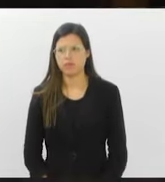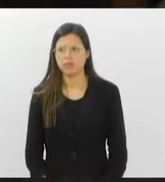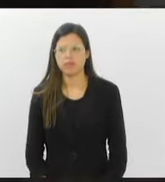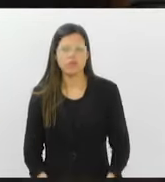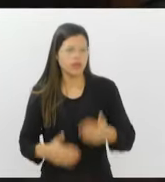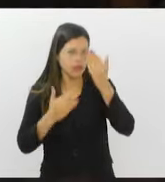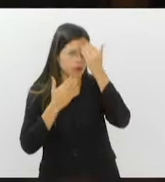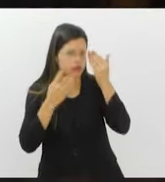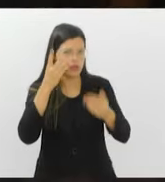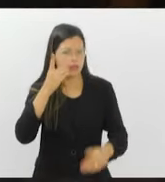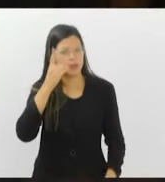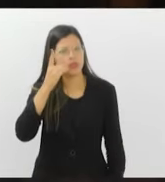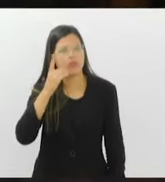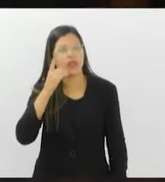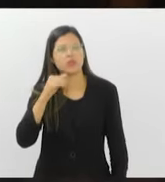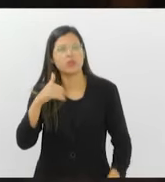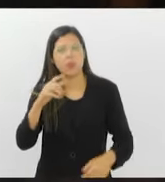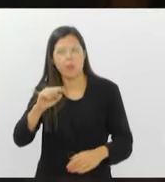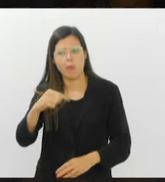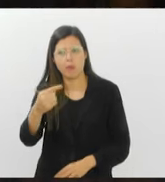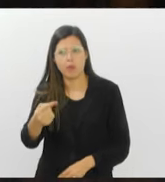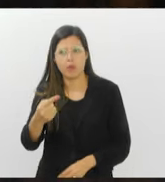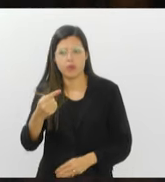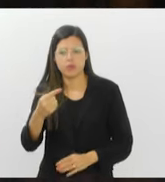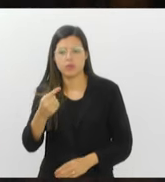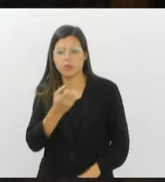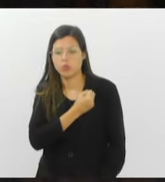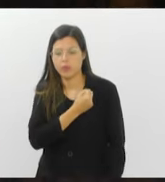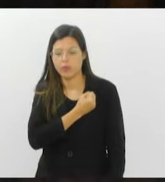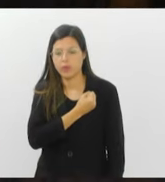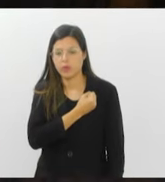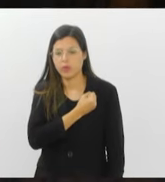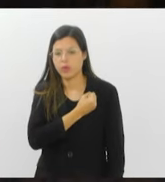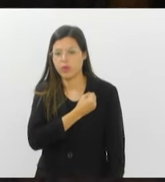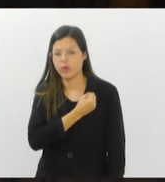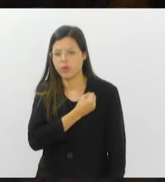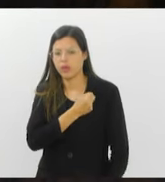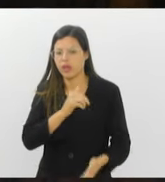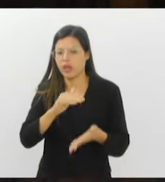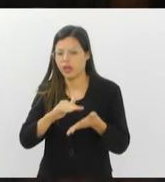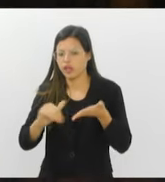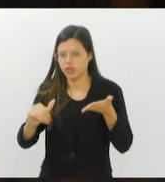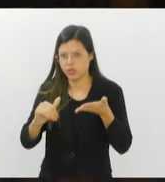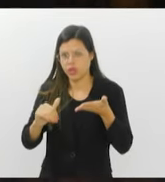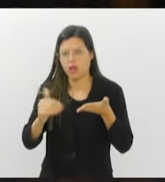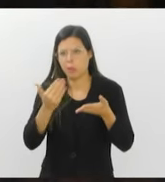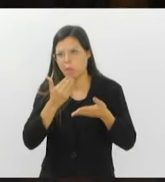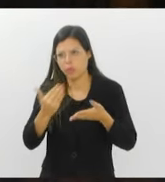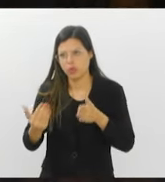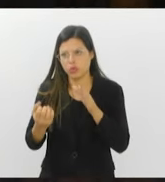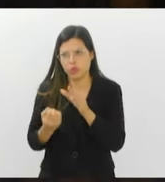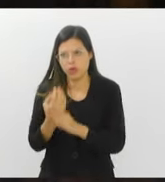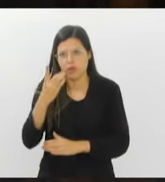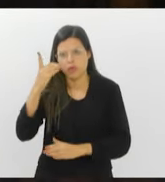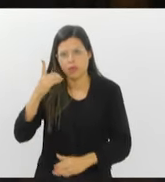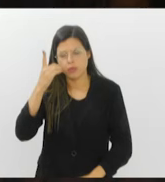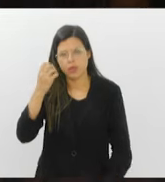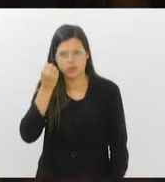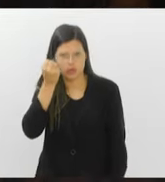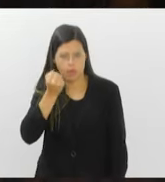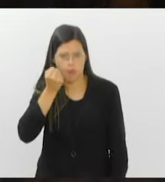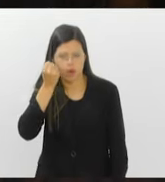Obrigado, deputado Vinícius Cozzolino. Próximo da pauta, retirado a pedido do autor, deputado Samuel